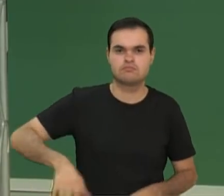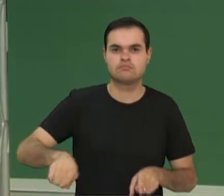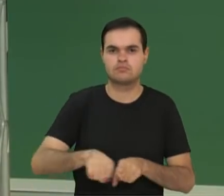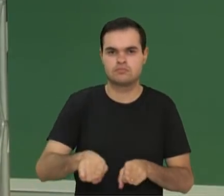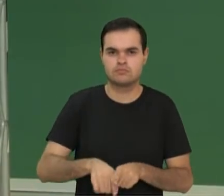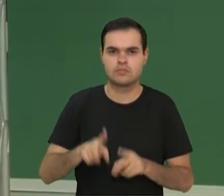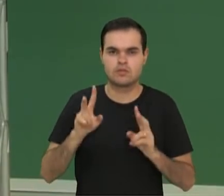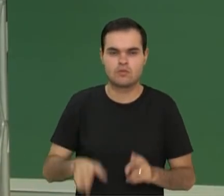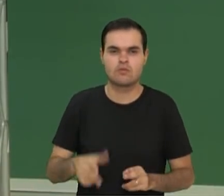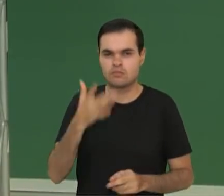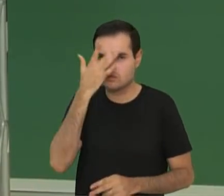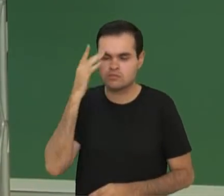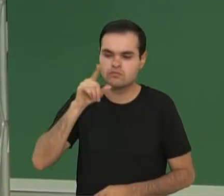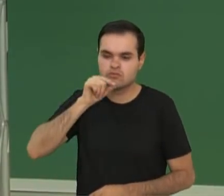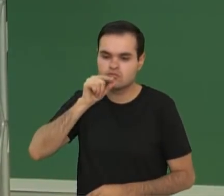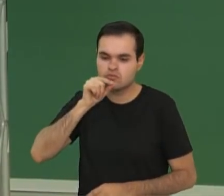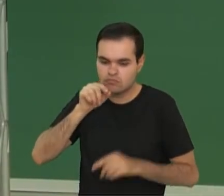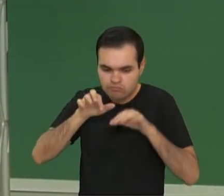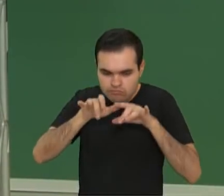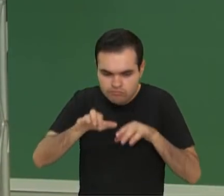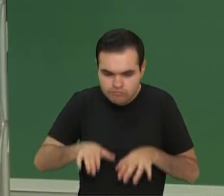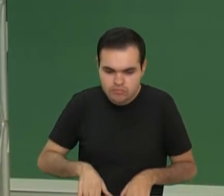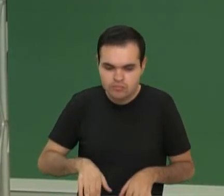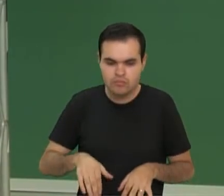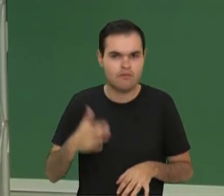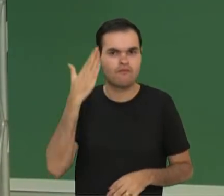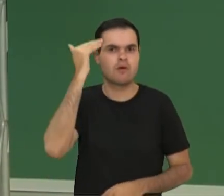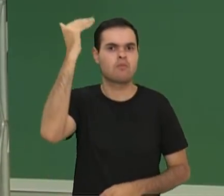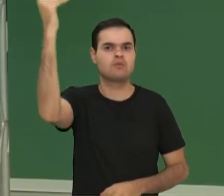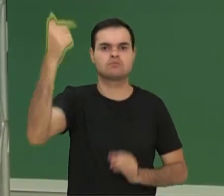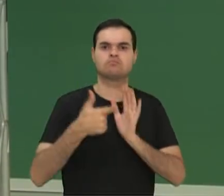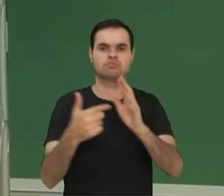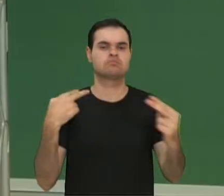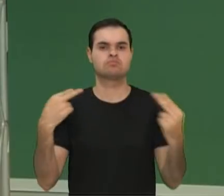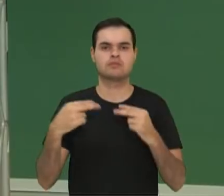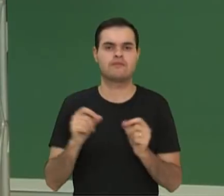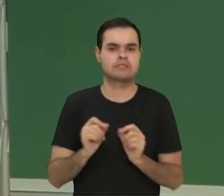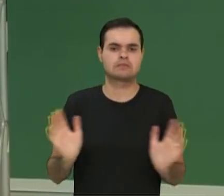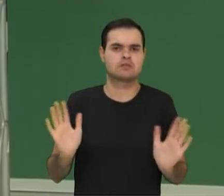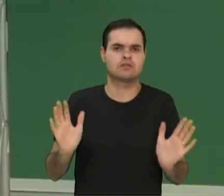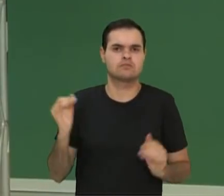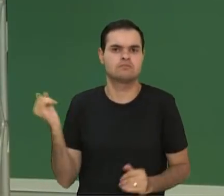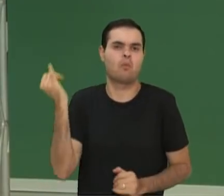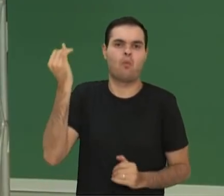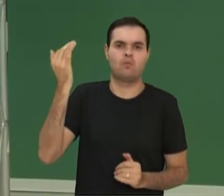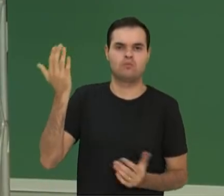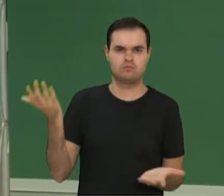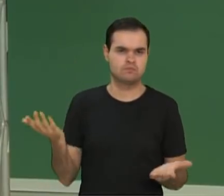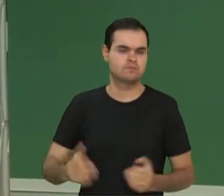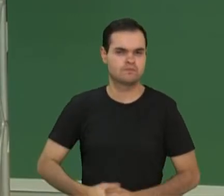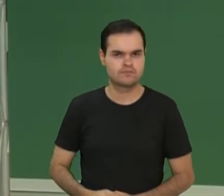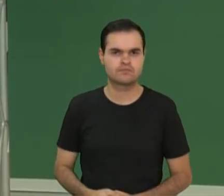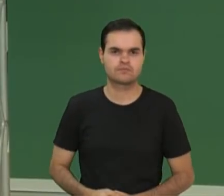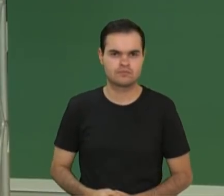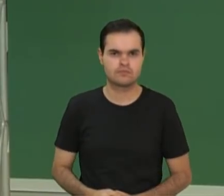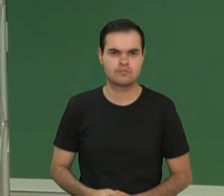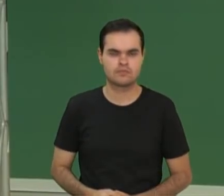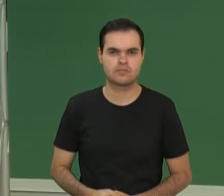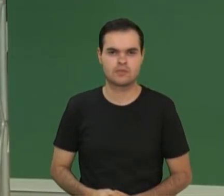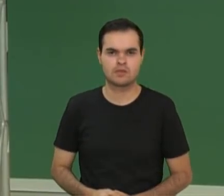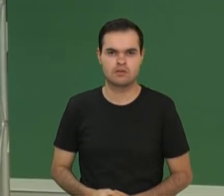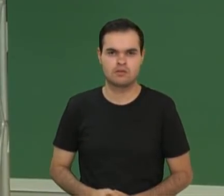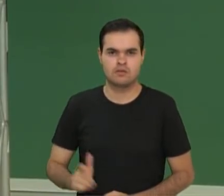a tuiteiros se tornaram celebridades, mesmo sem fazer nada de célebre. Por maior que seja